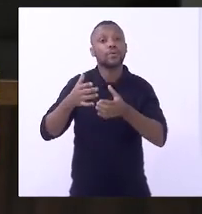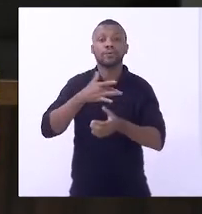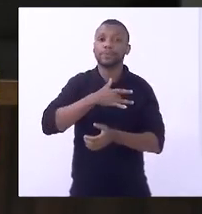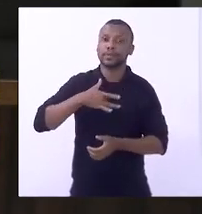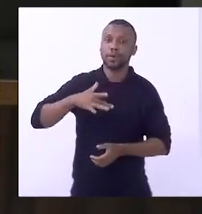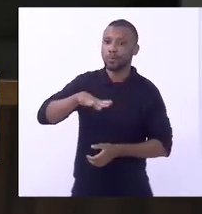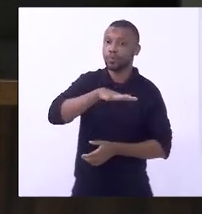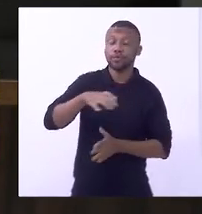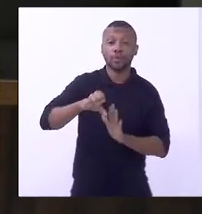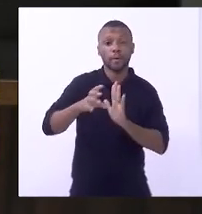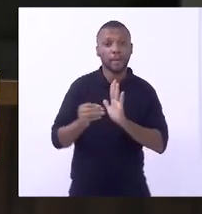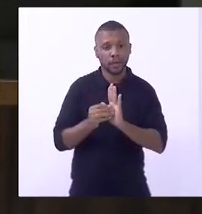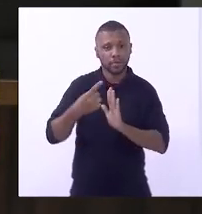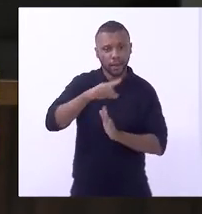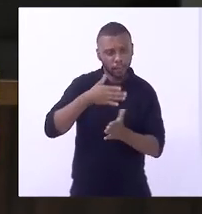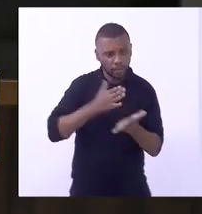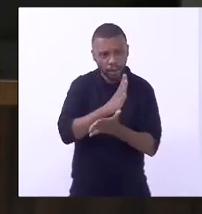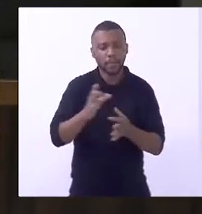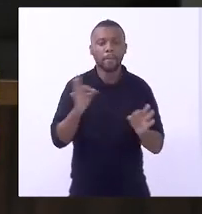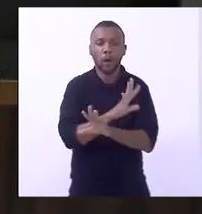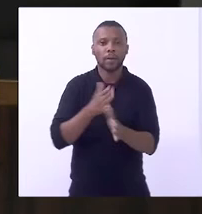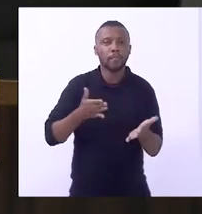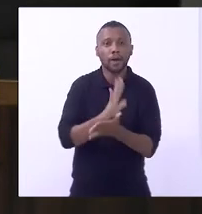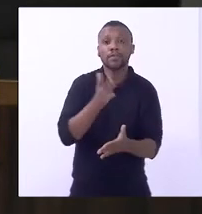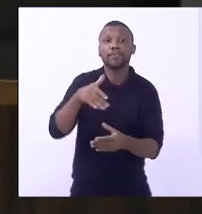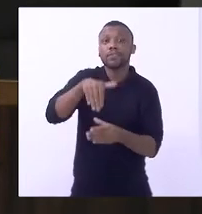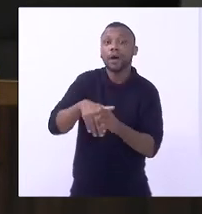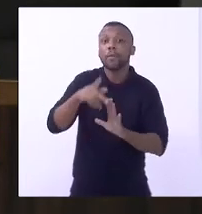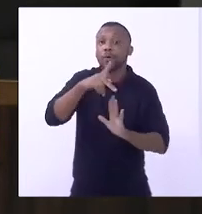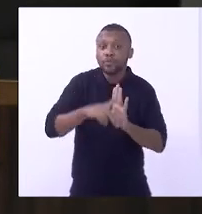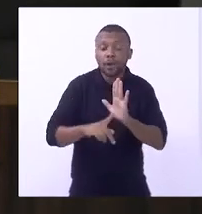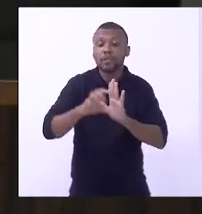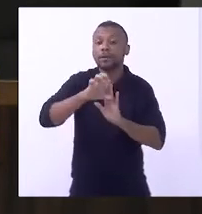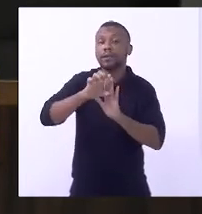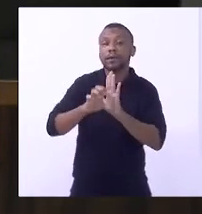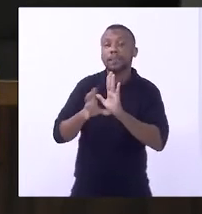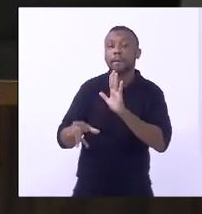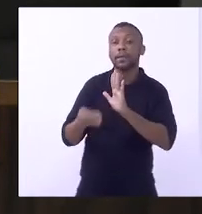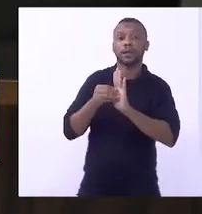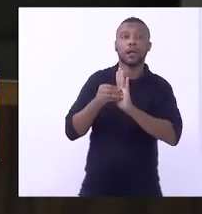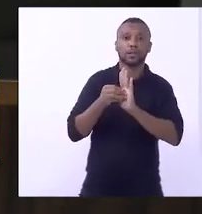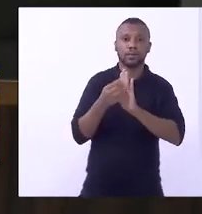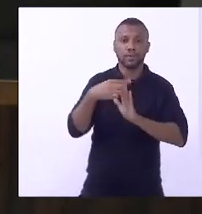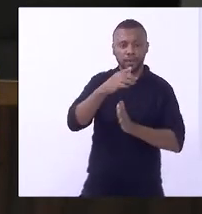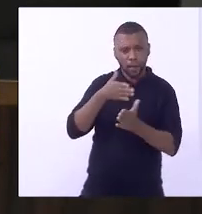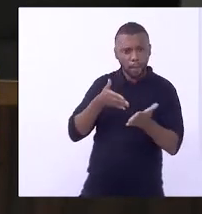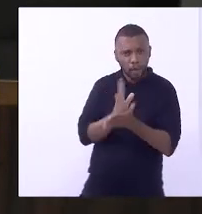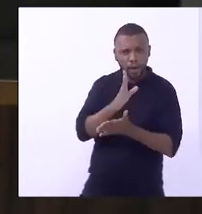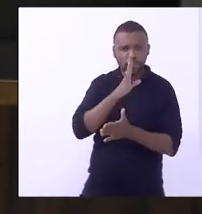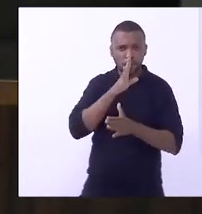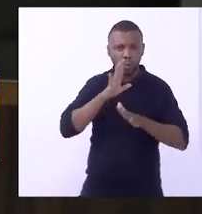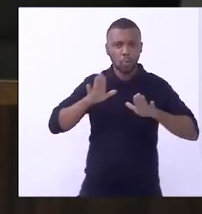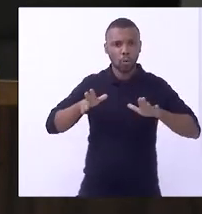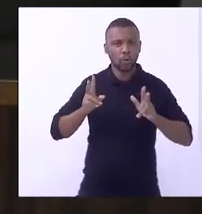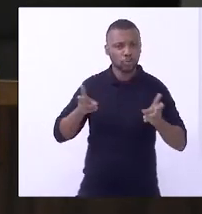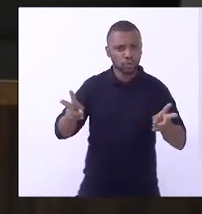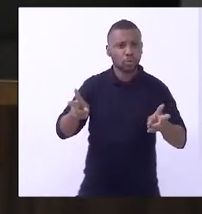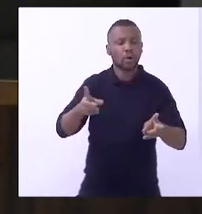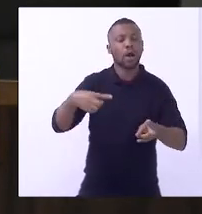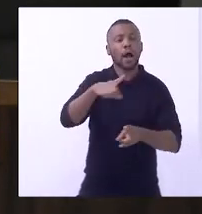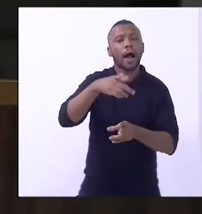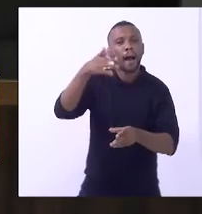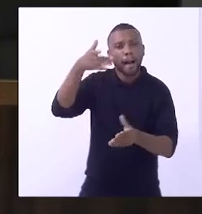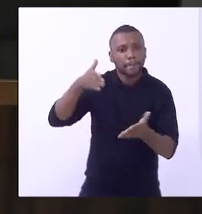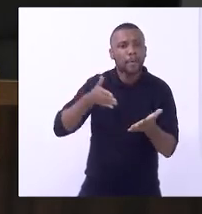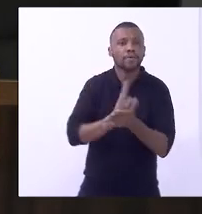emenda, senhores que aprovam, permaneçam como estão aprovados. Em votação, projeto assim emendado, senhores que aprovam, permaneçam como estão aprovados. Vai a redação do